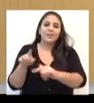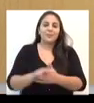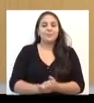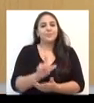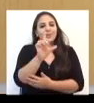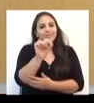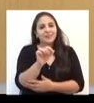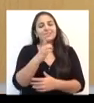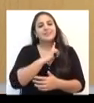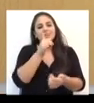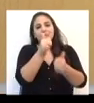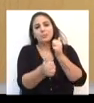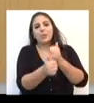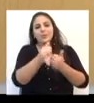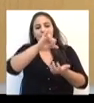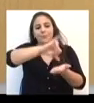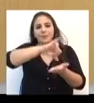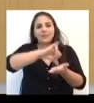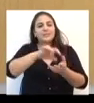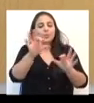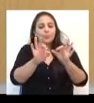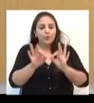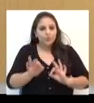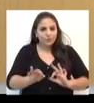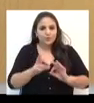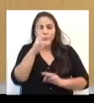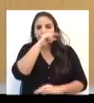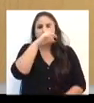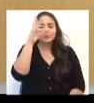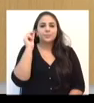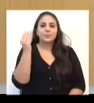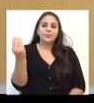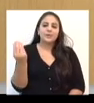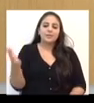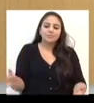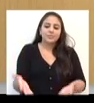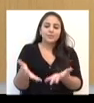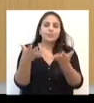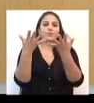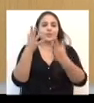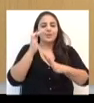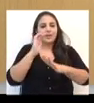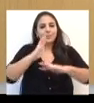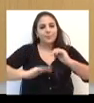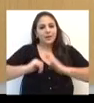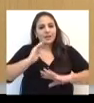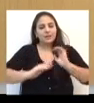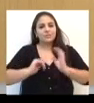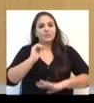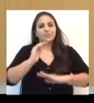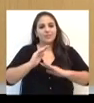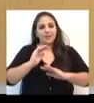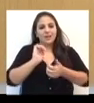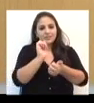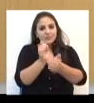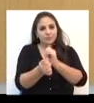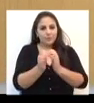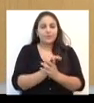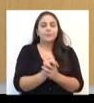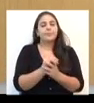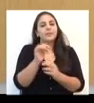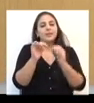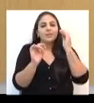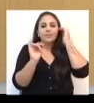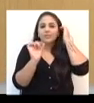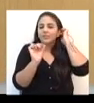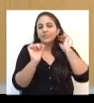na Praça. Trata-se de um programa municipal para incentivar a prática de atividades físicas. Serão